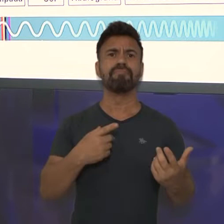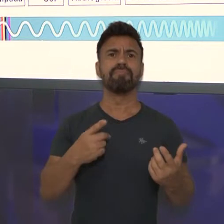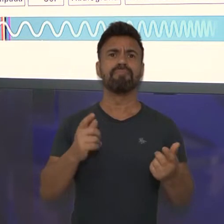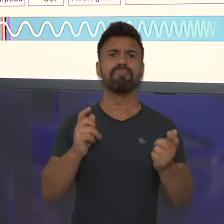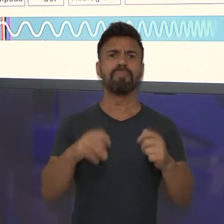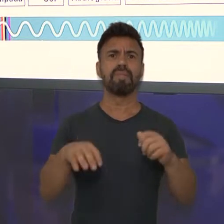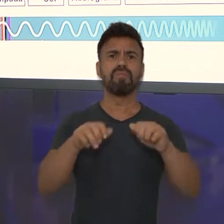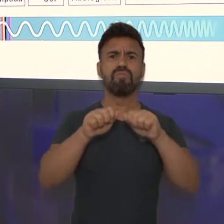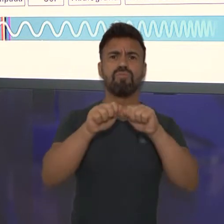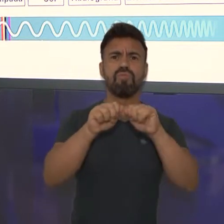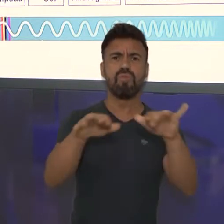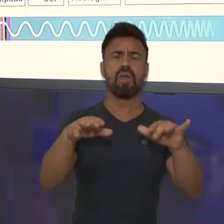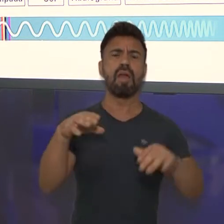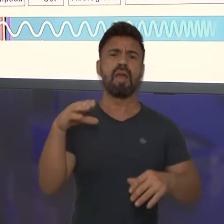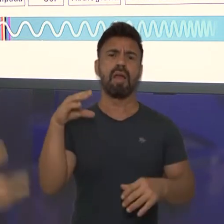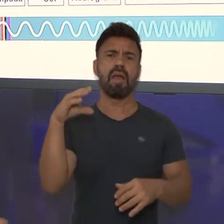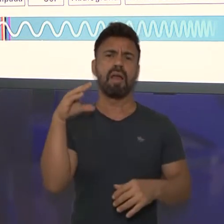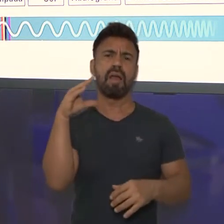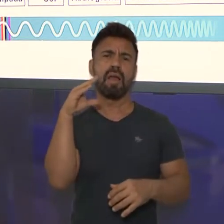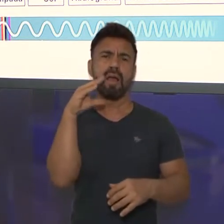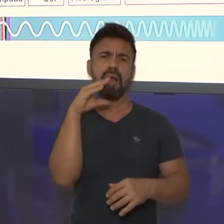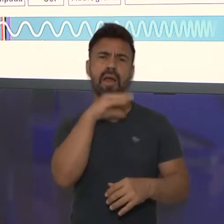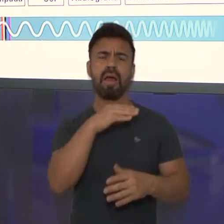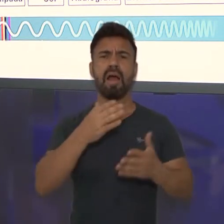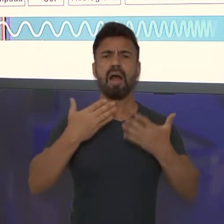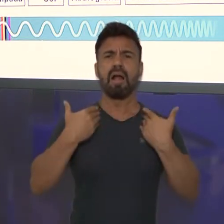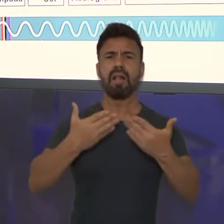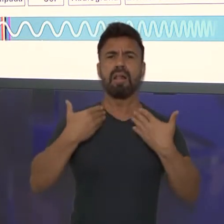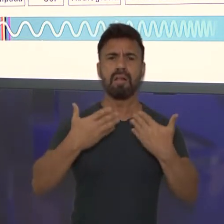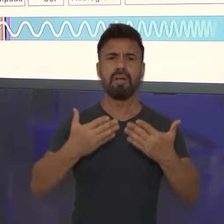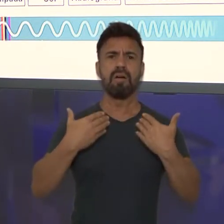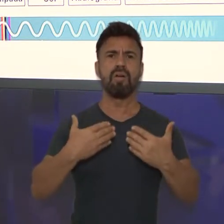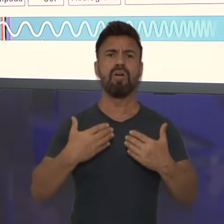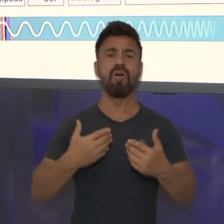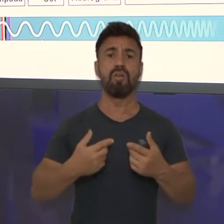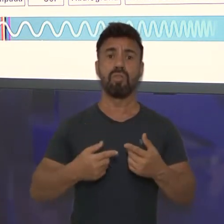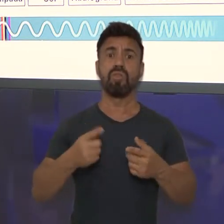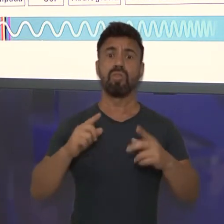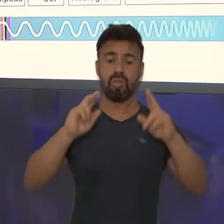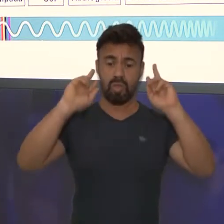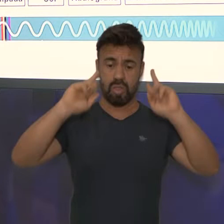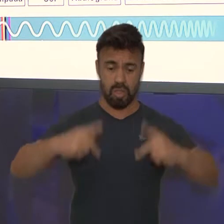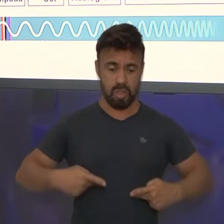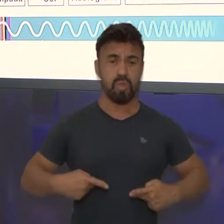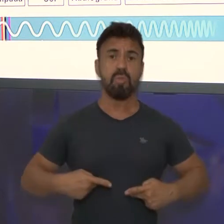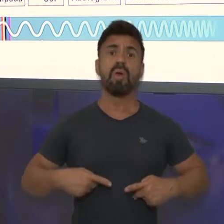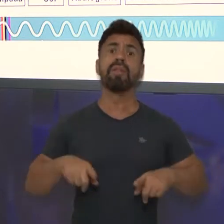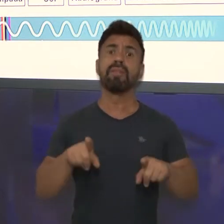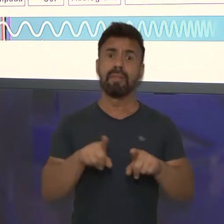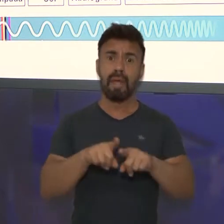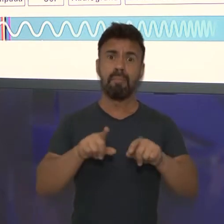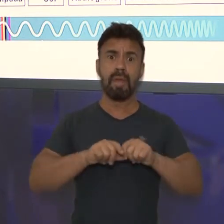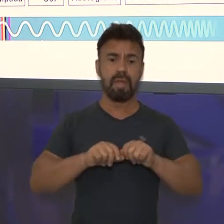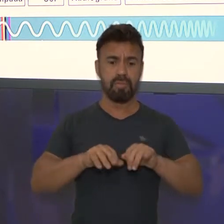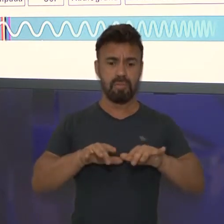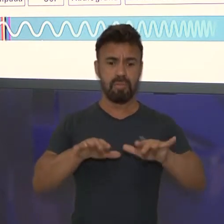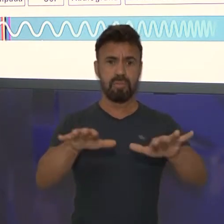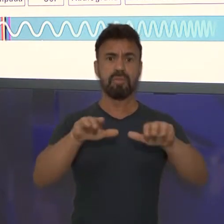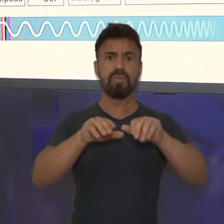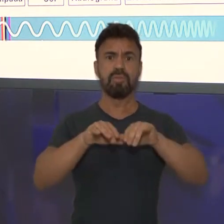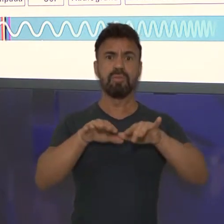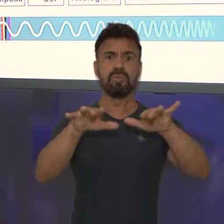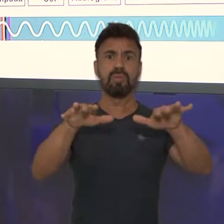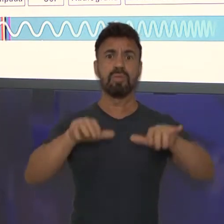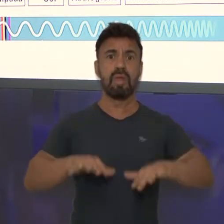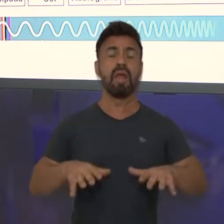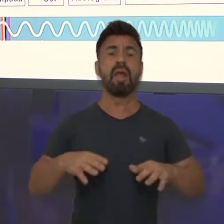emitir calor, eles emitem infravermelho. Então, no caso, nós, seres humanos, estamos emitindo ondas de infravermelho porque produzimos